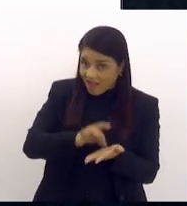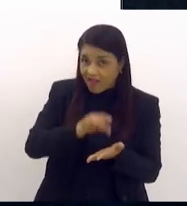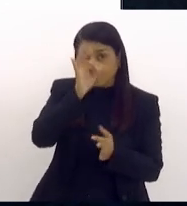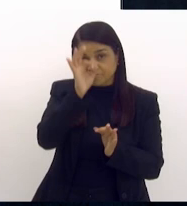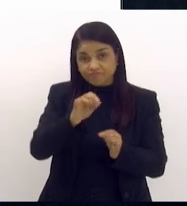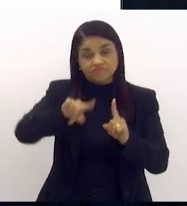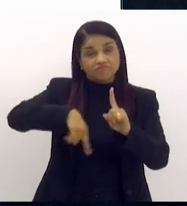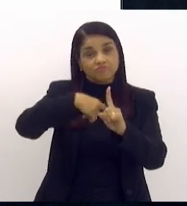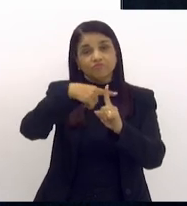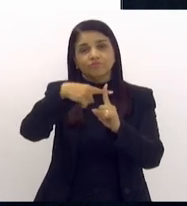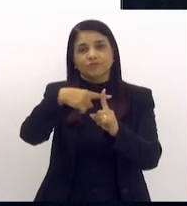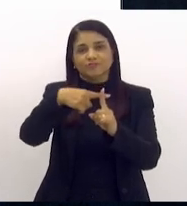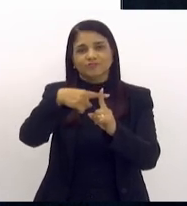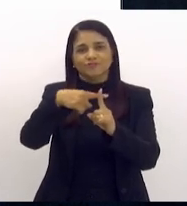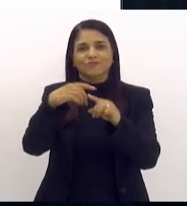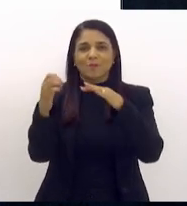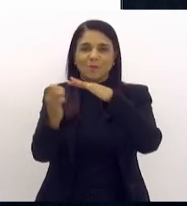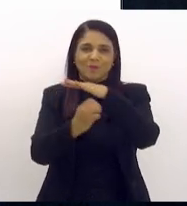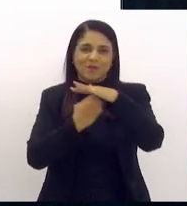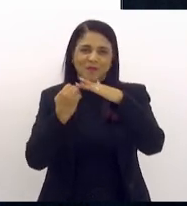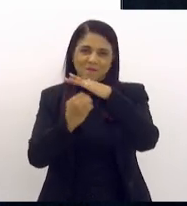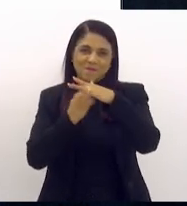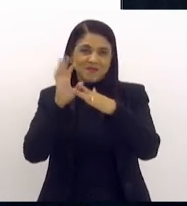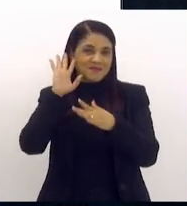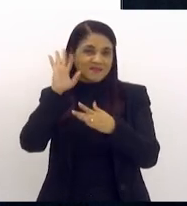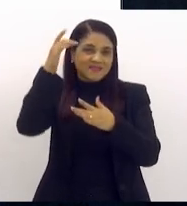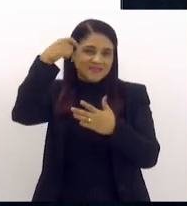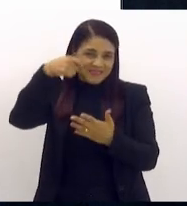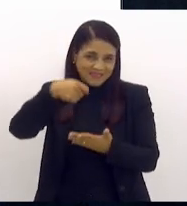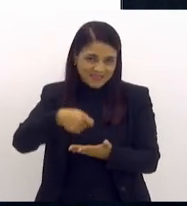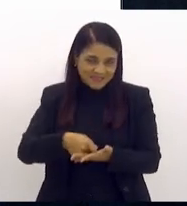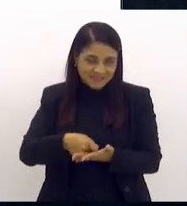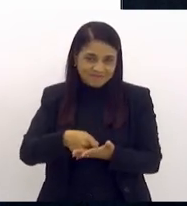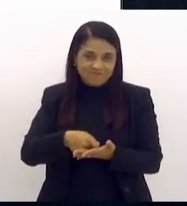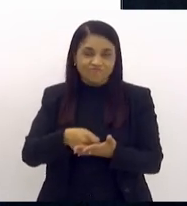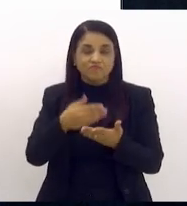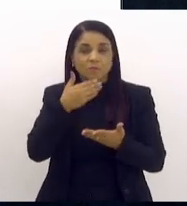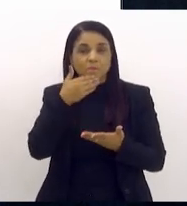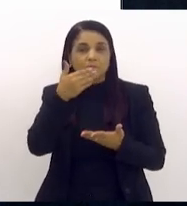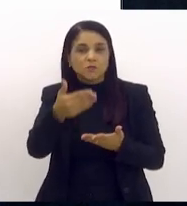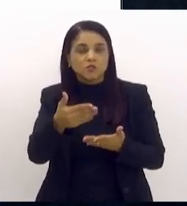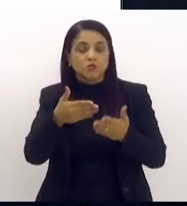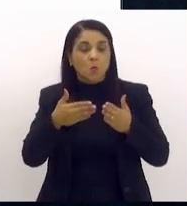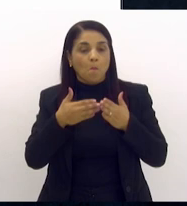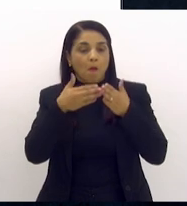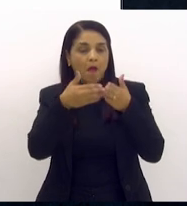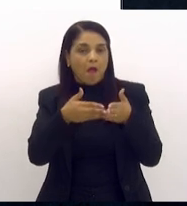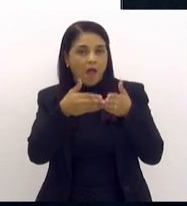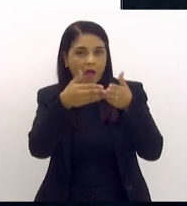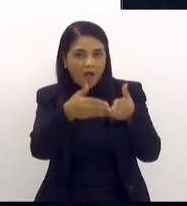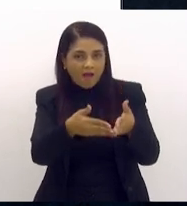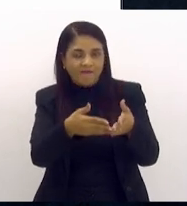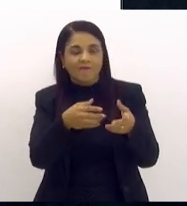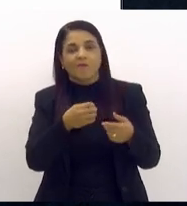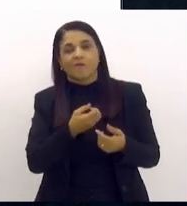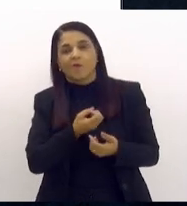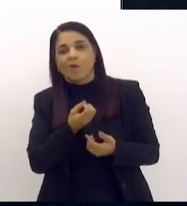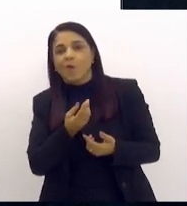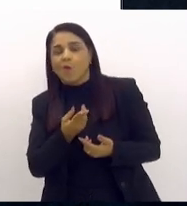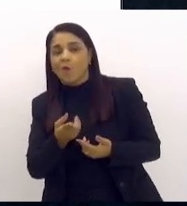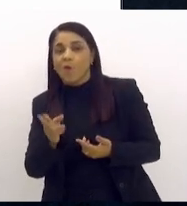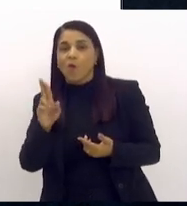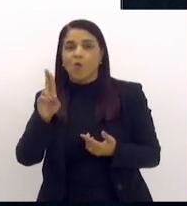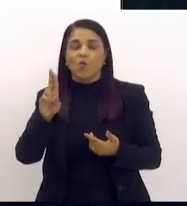positivo também pra empresa que decide fazer a encomenda de uma embarcação a encomenda de de